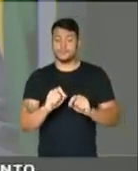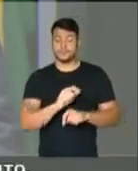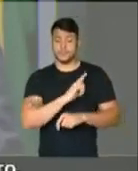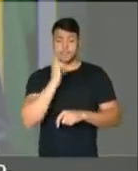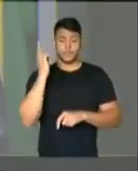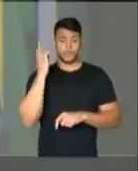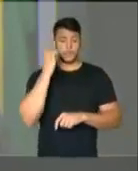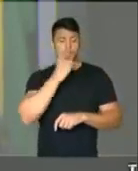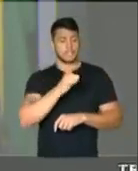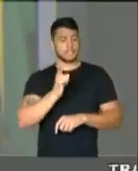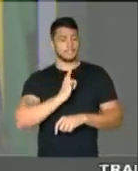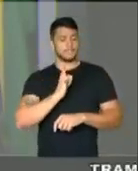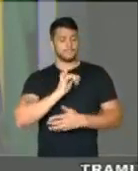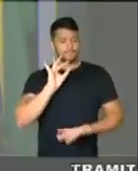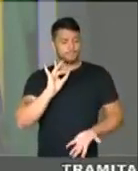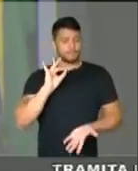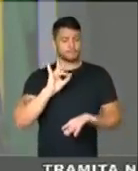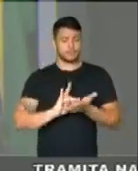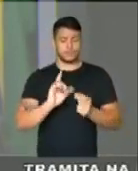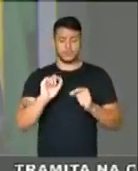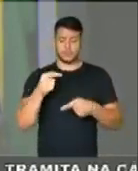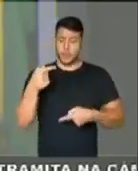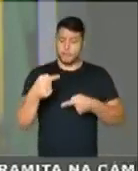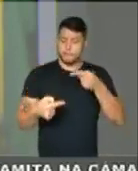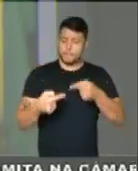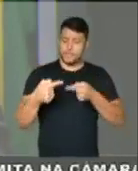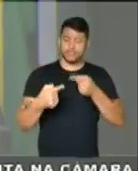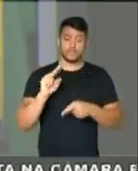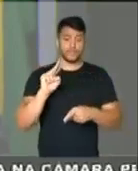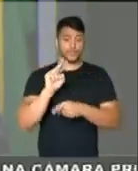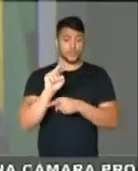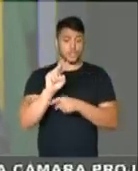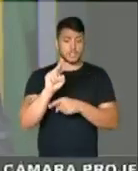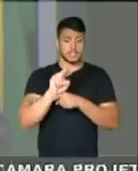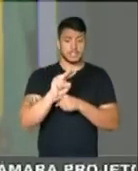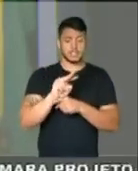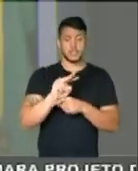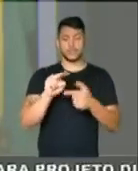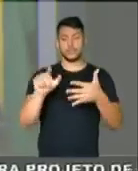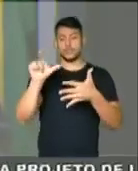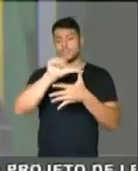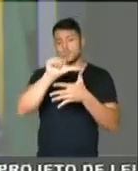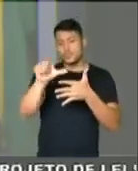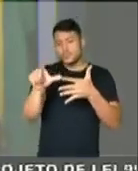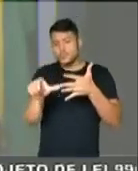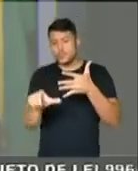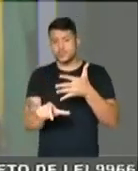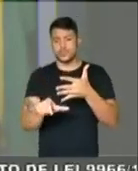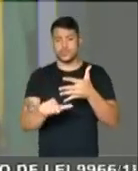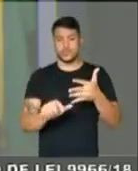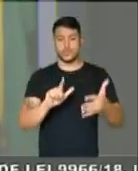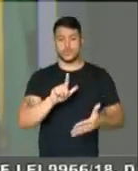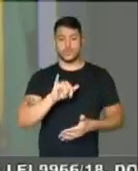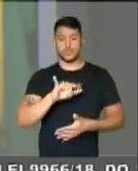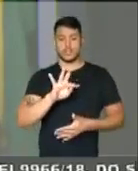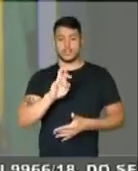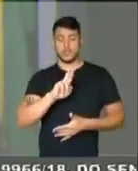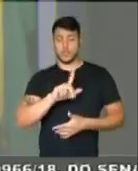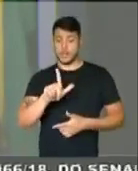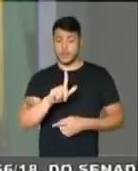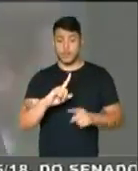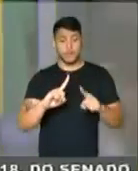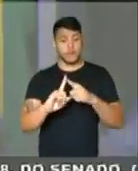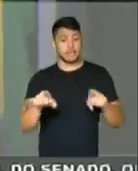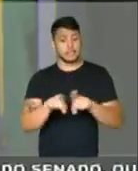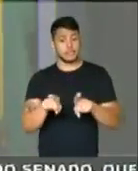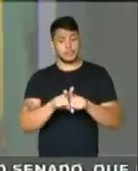uma efetiva política de proteção para o nosso litoral, mas, acima de tudo, reconhecer o esforço da sociedade civil,